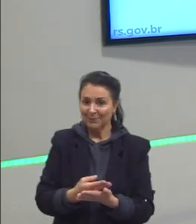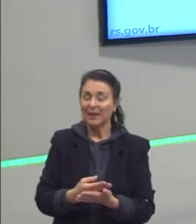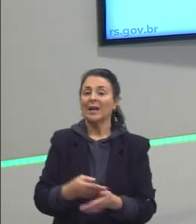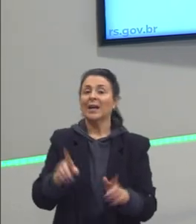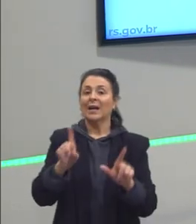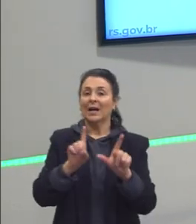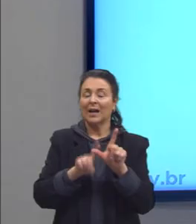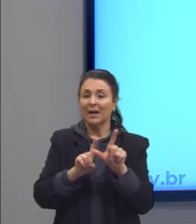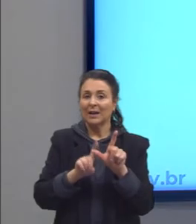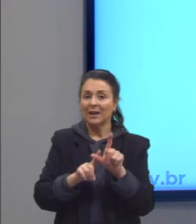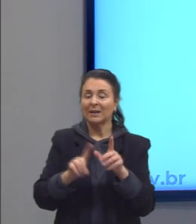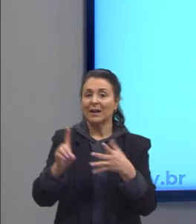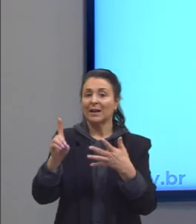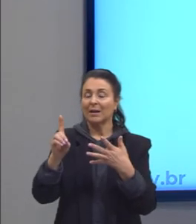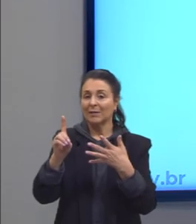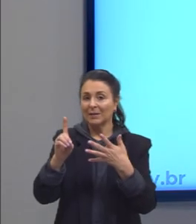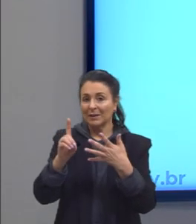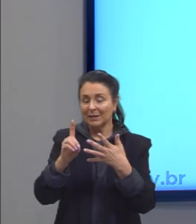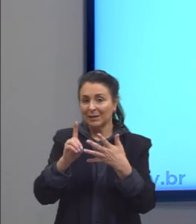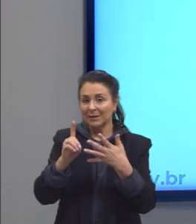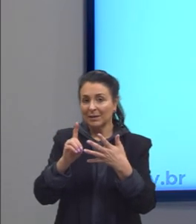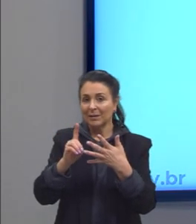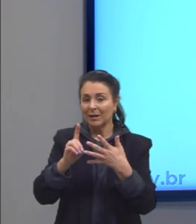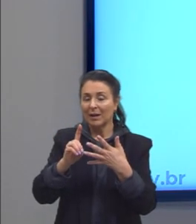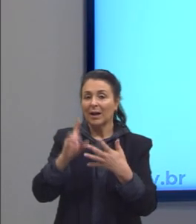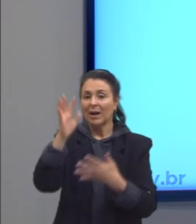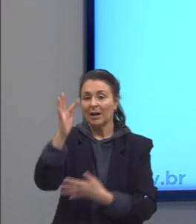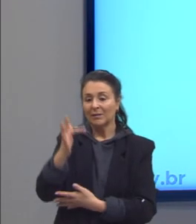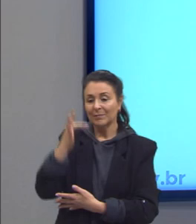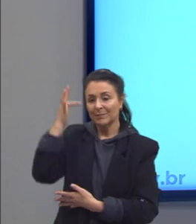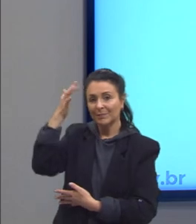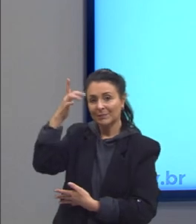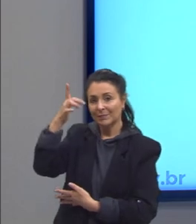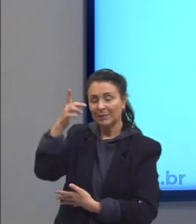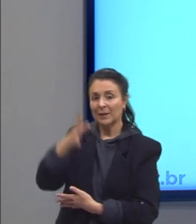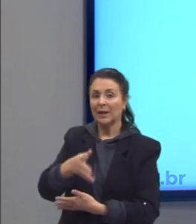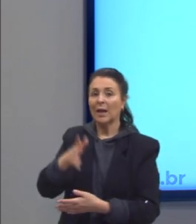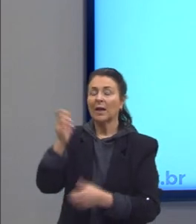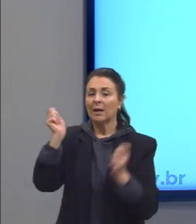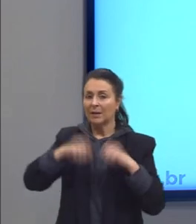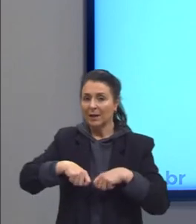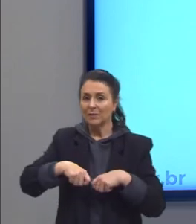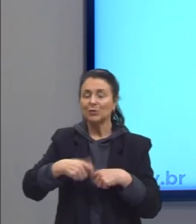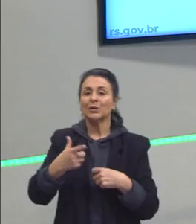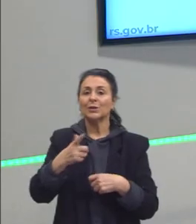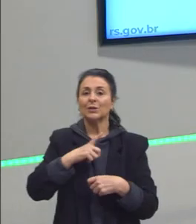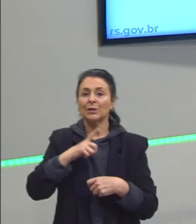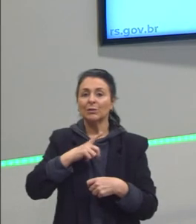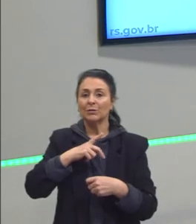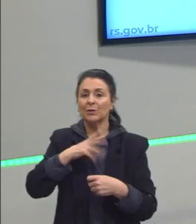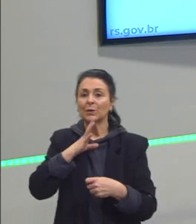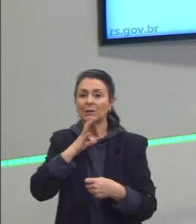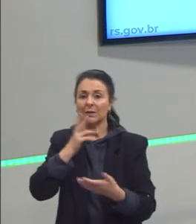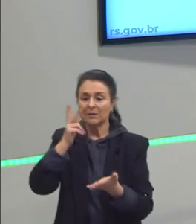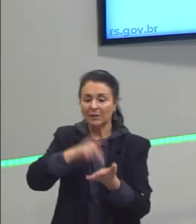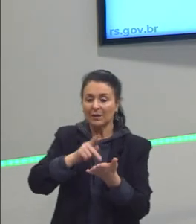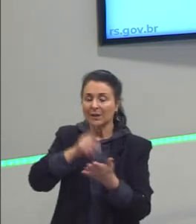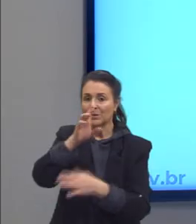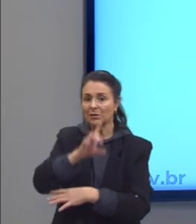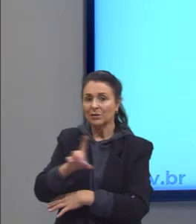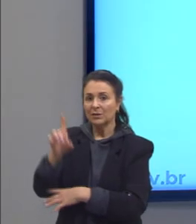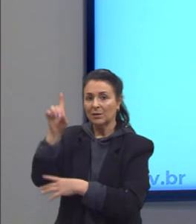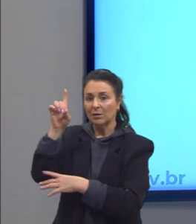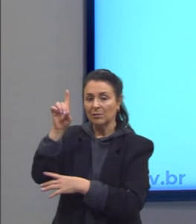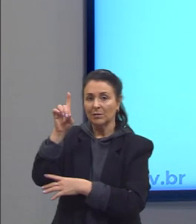letra de A filosofia capazes de alcançar todas as verdades acerca de Deus não a filosofia razão e precisa Affair